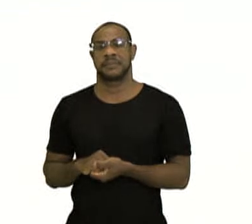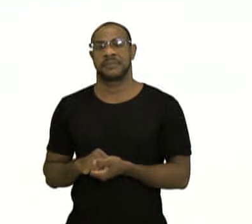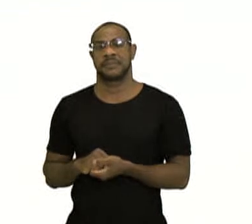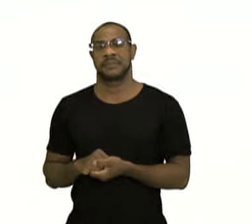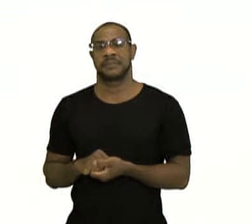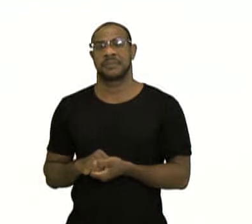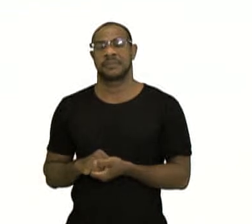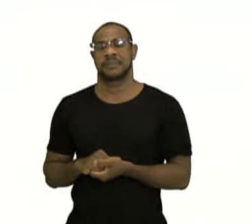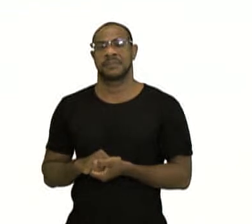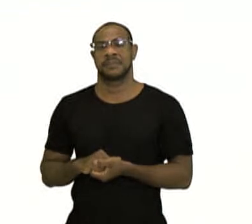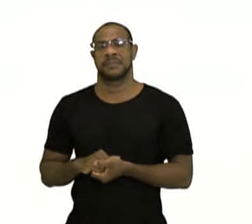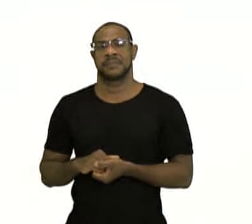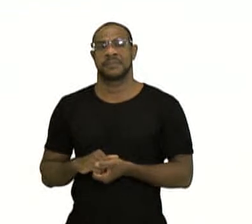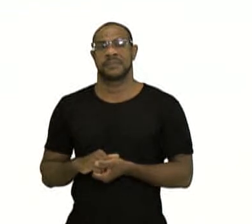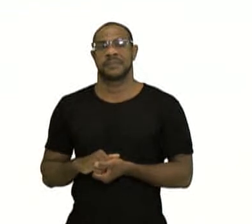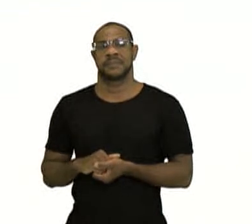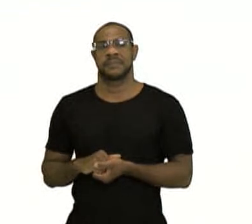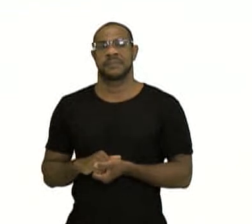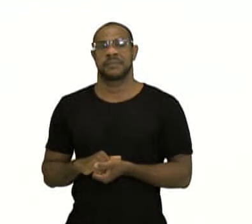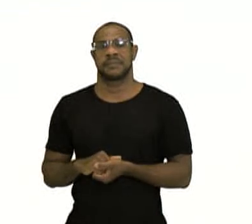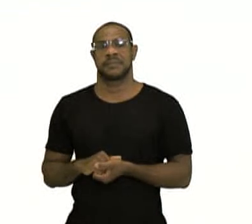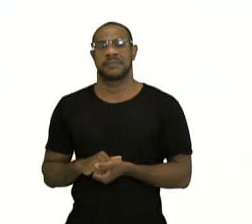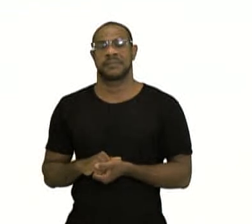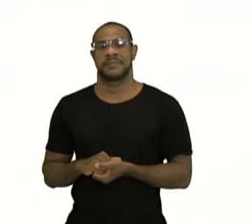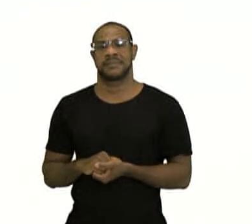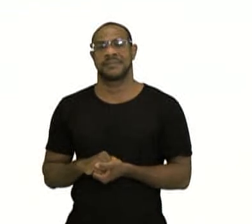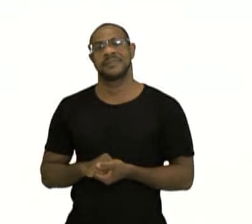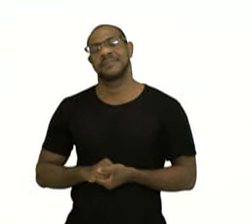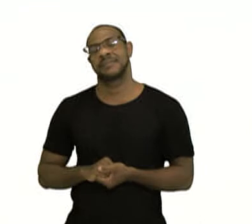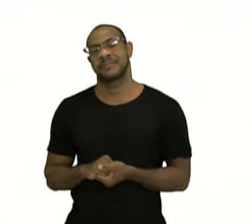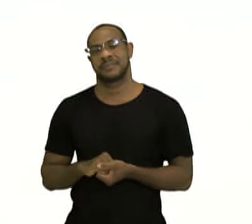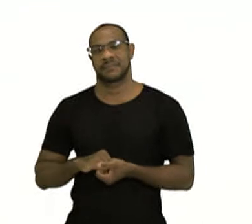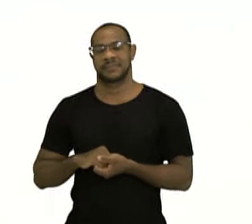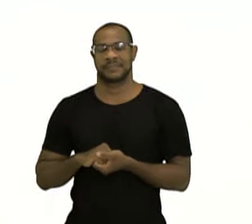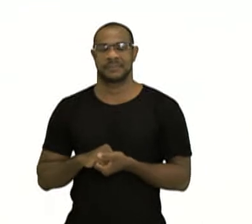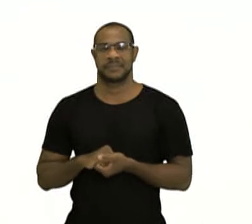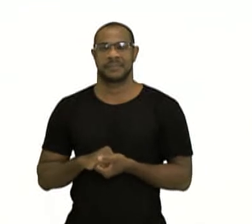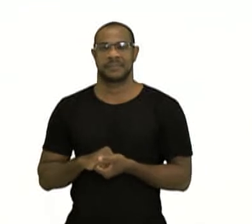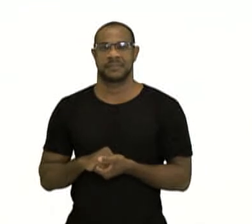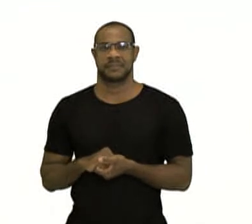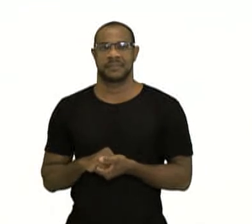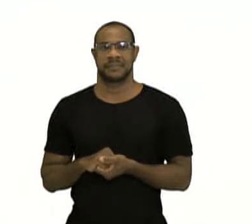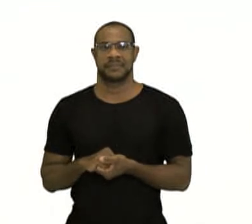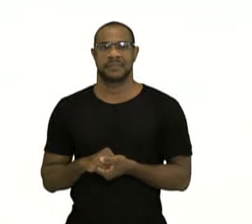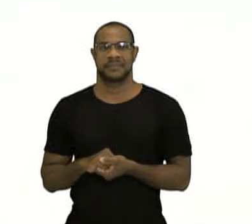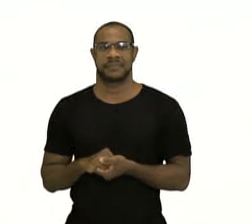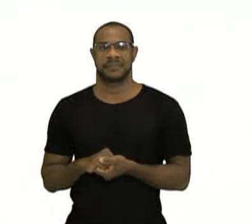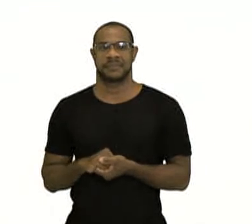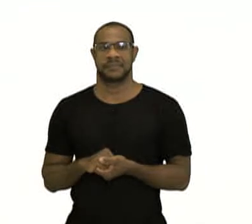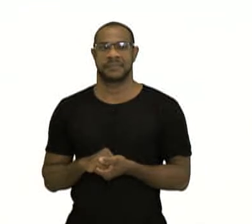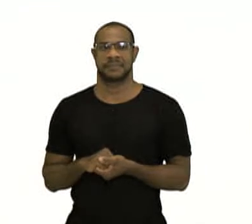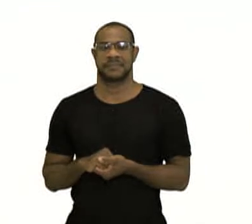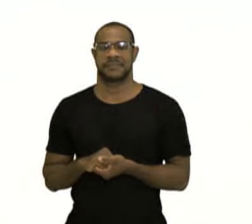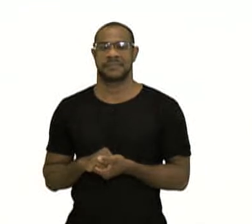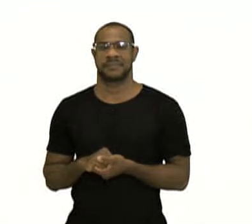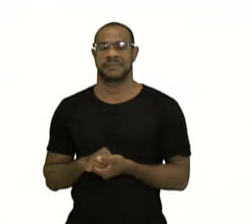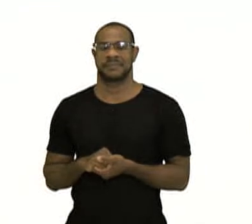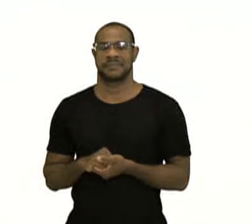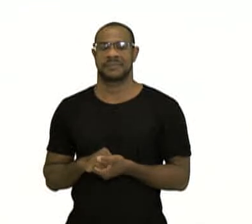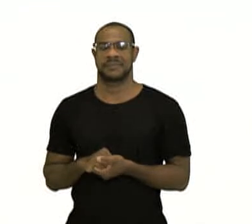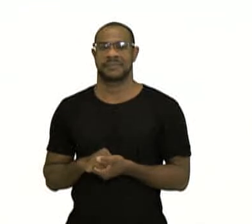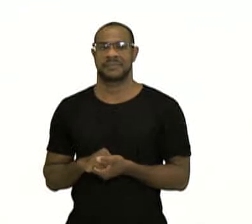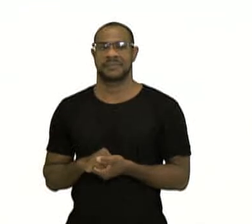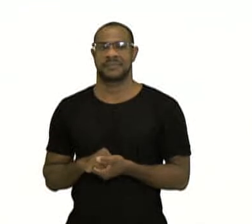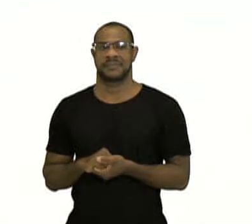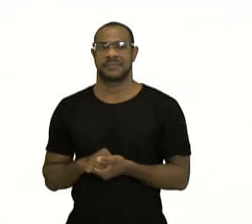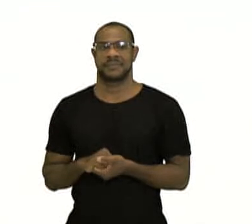mais errores, não intentaria ser tão perfeito, me relajaria mais, seria mais tonto de lo que he